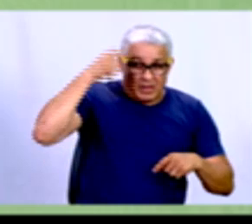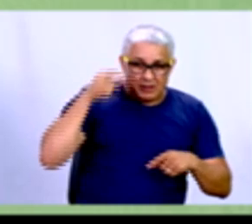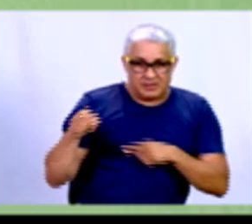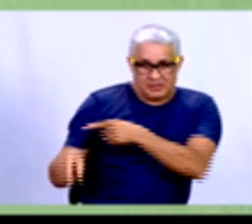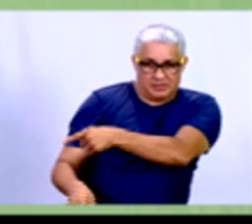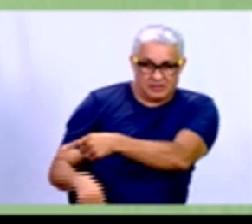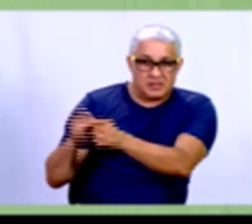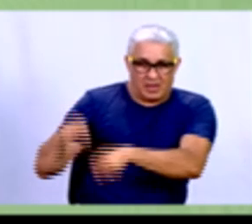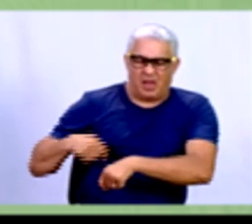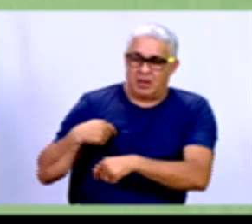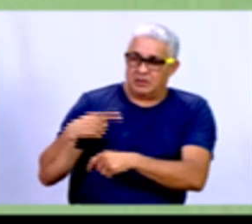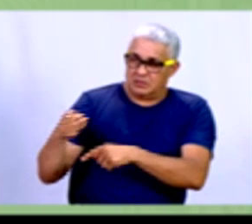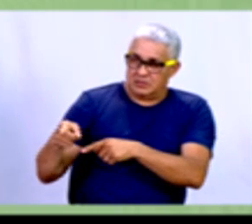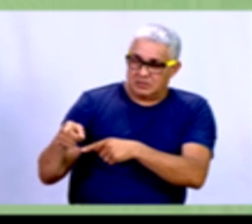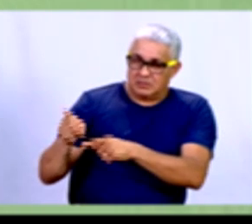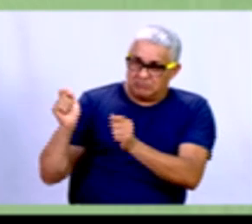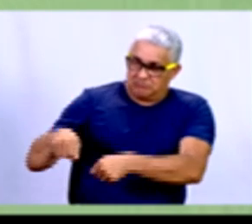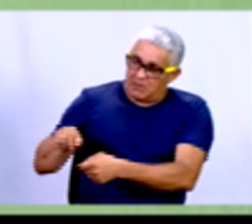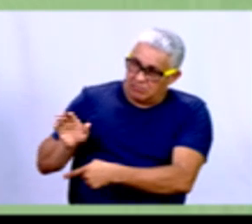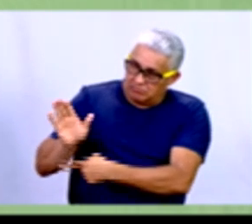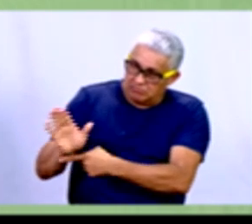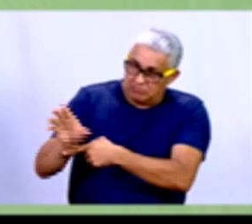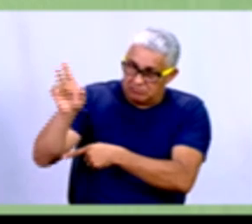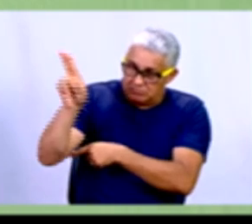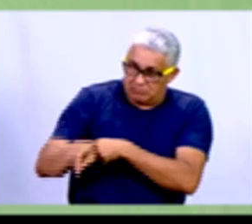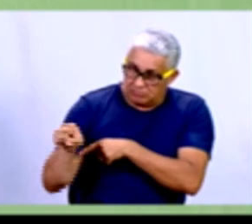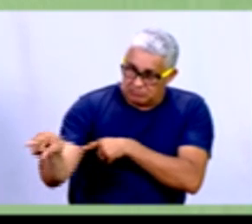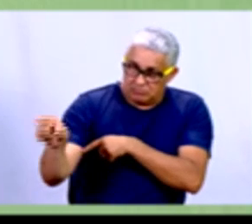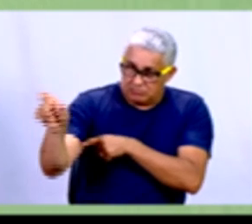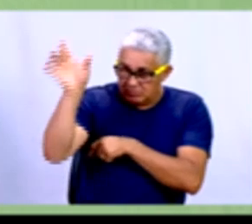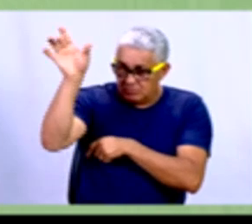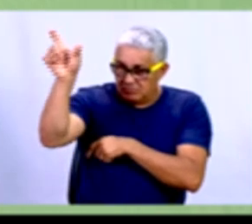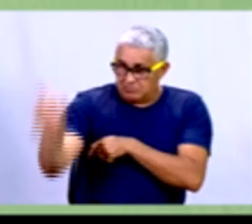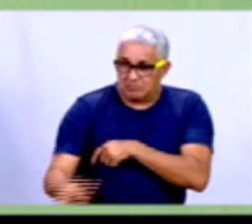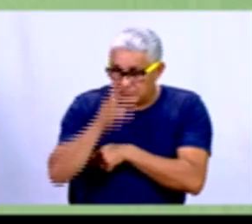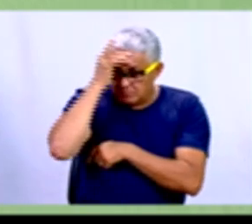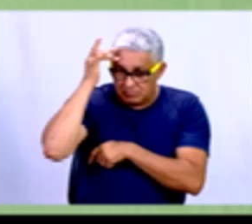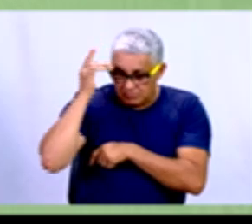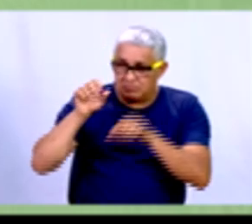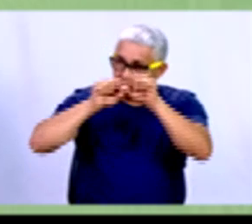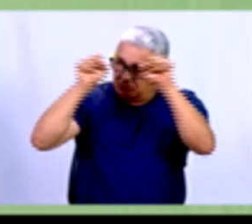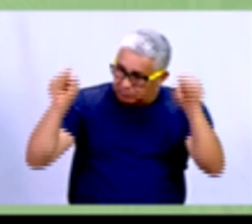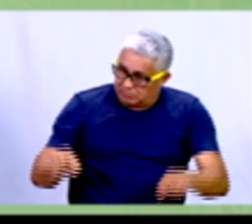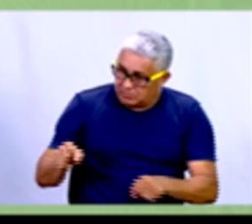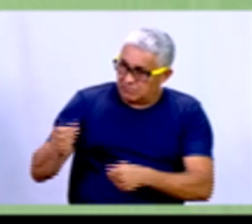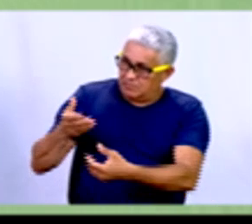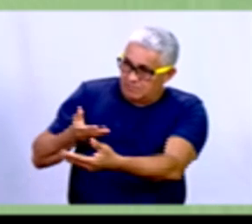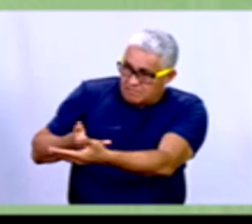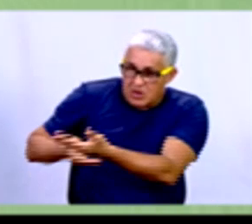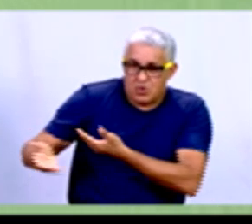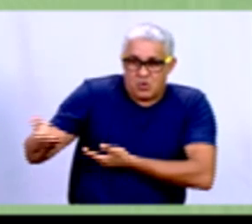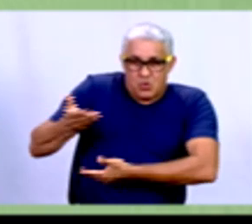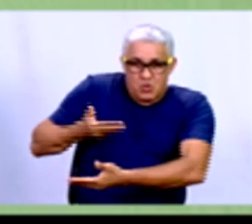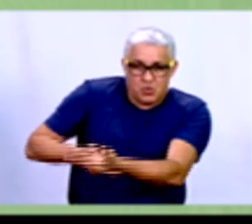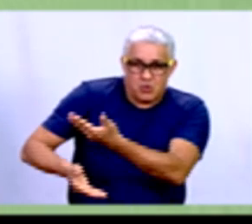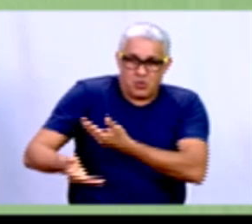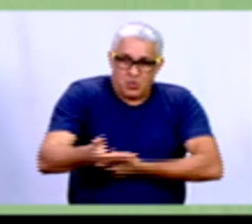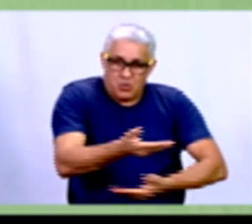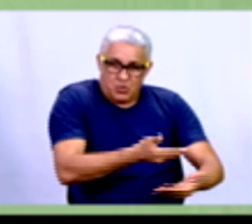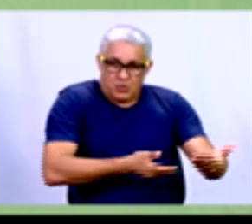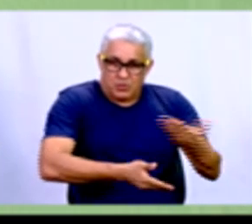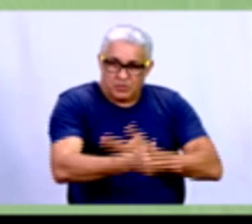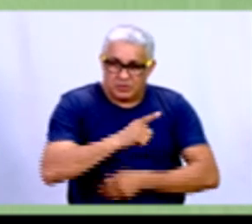consigo possibilitar ao usuário um sistema mais intuitivo, ele